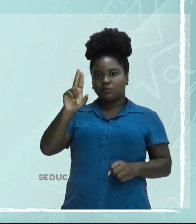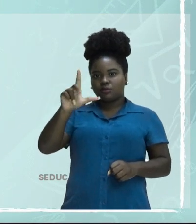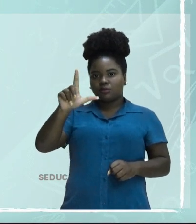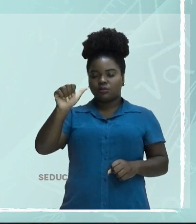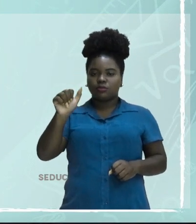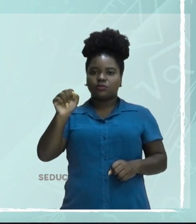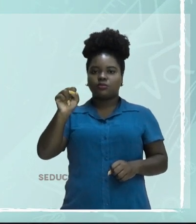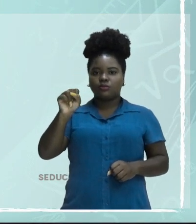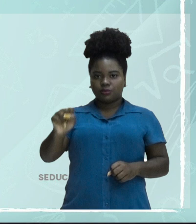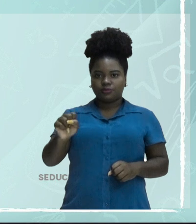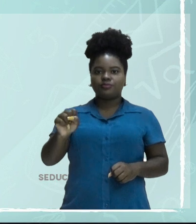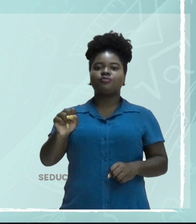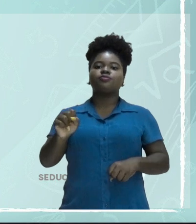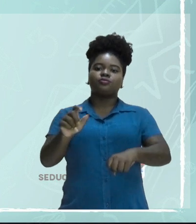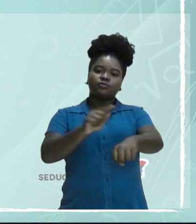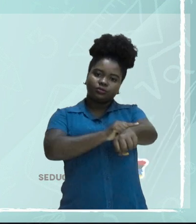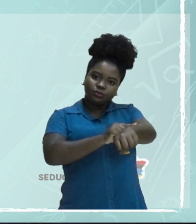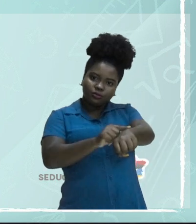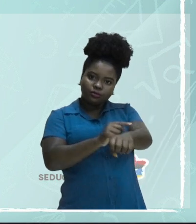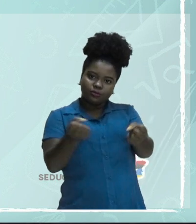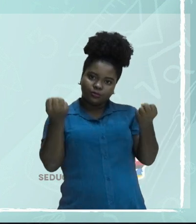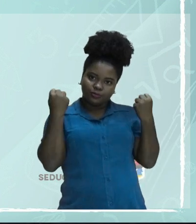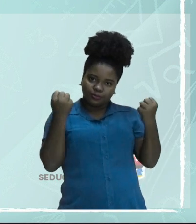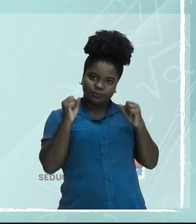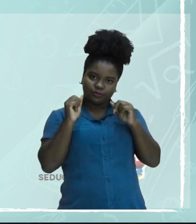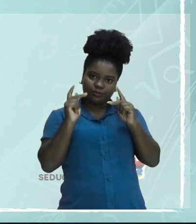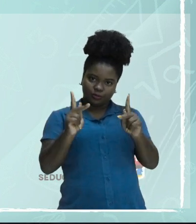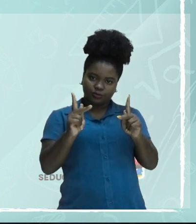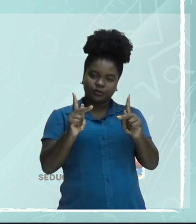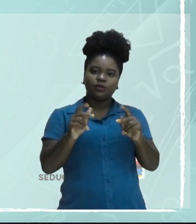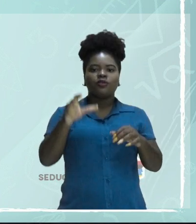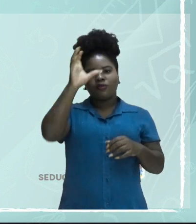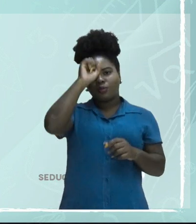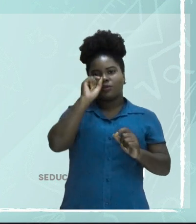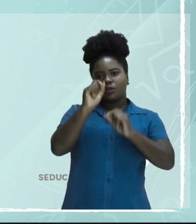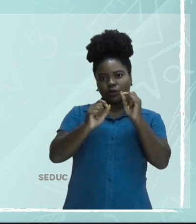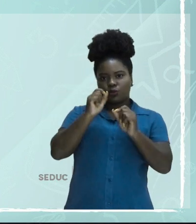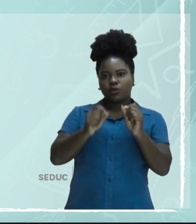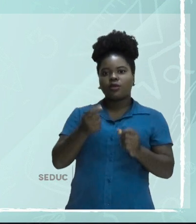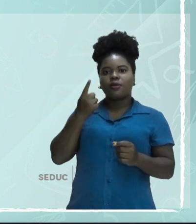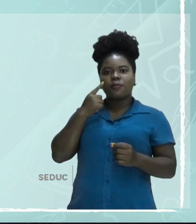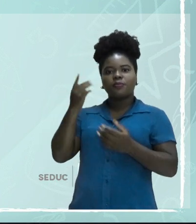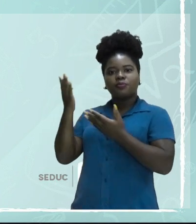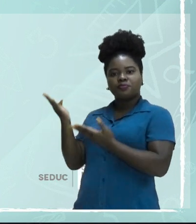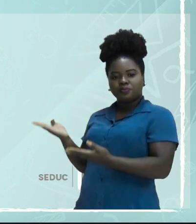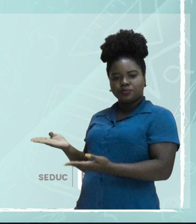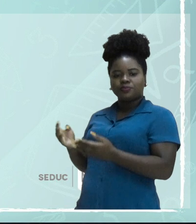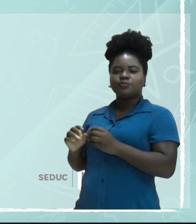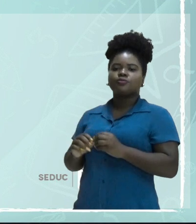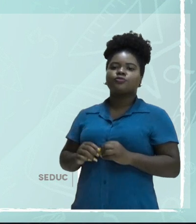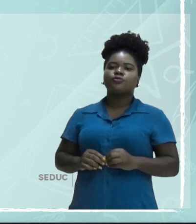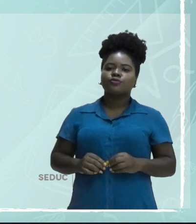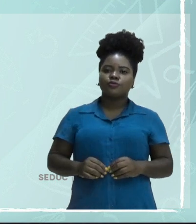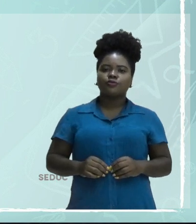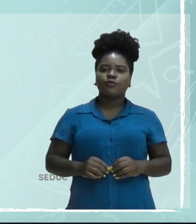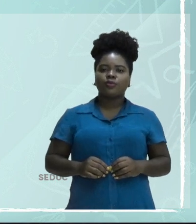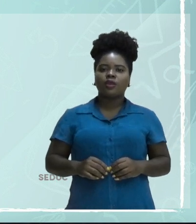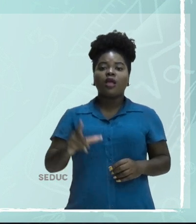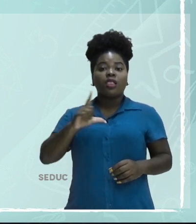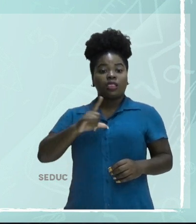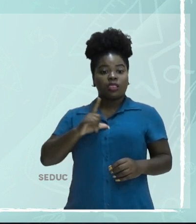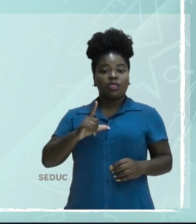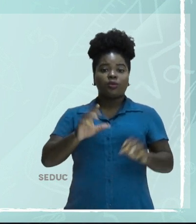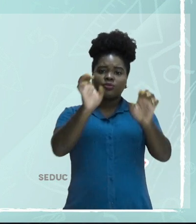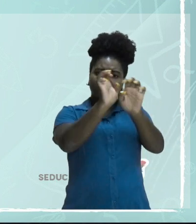conceito do sistema muscular, quais são as funções desse sistema, a estrutura do músculo, como é que esse músculo ele é